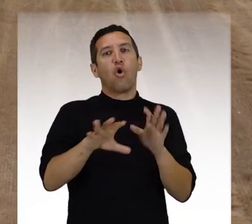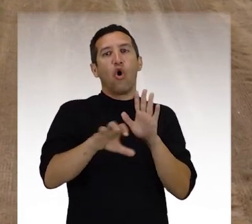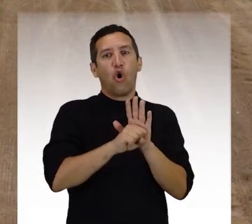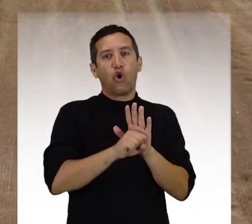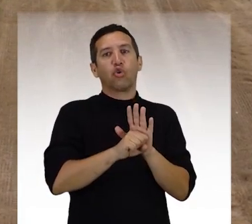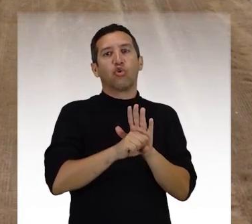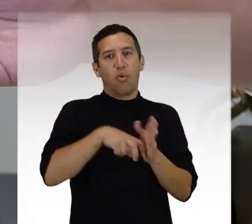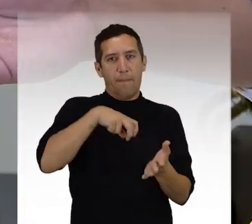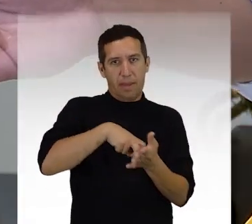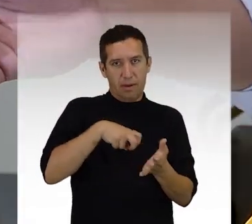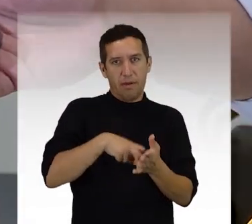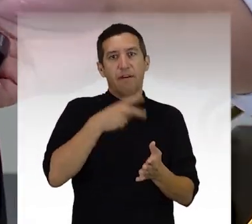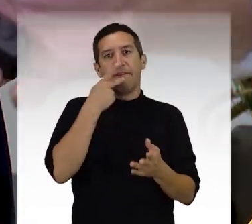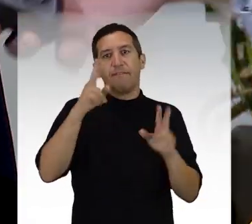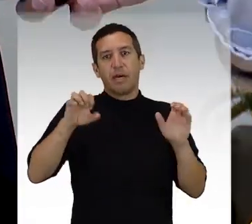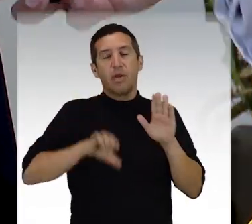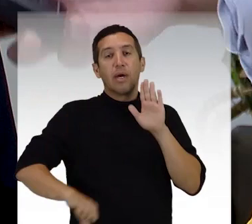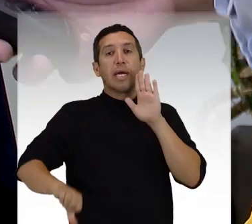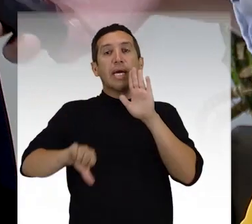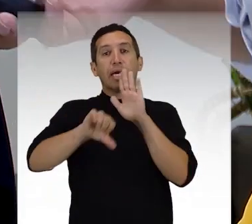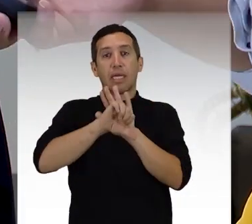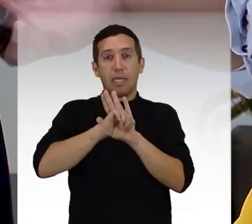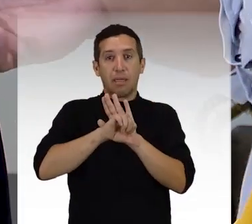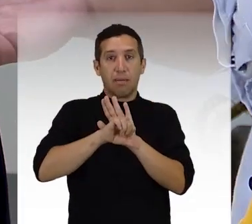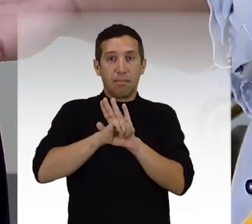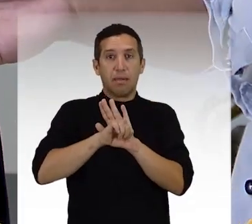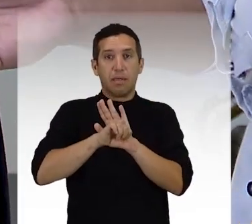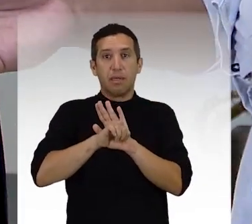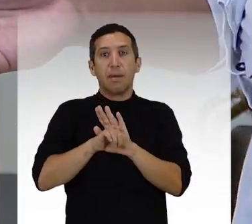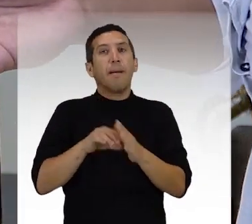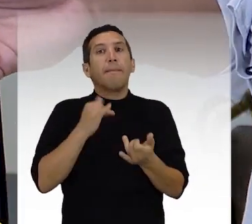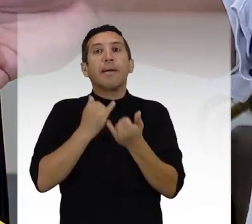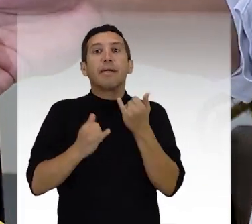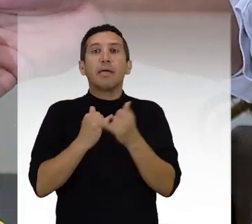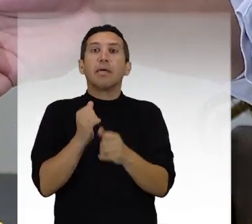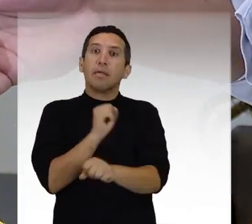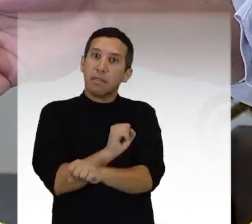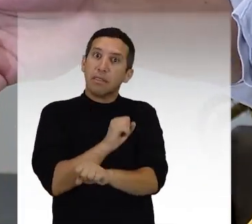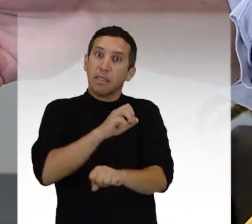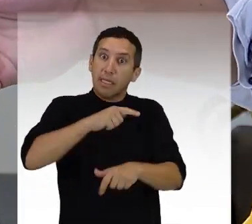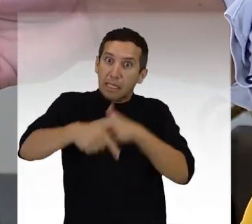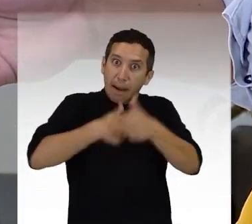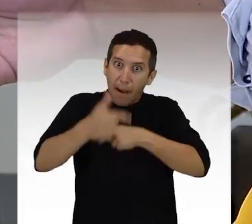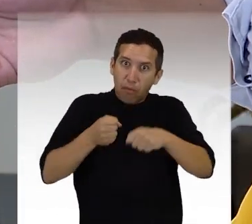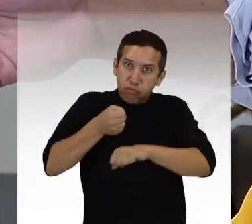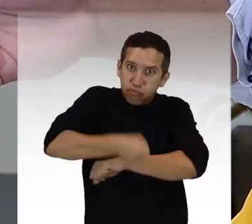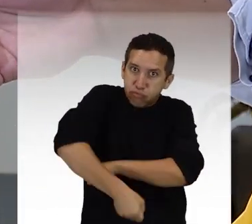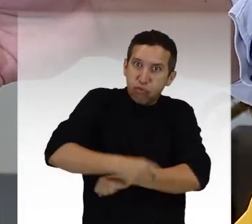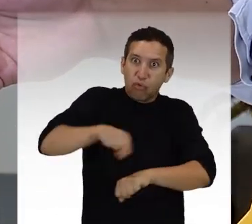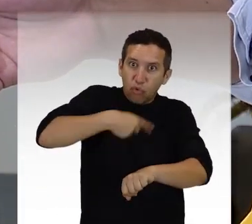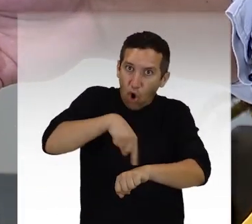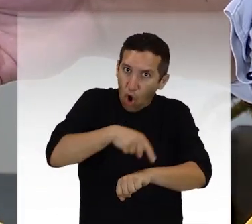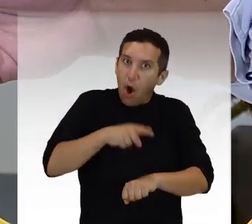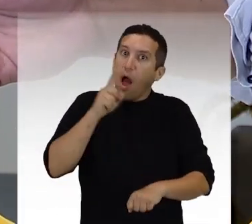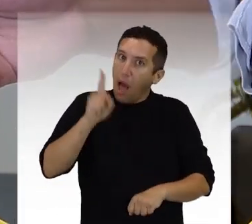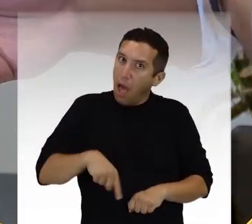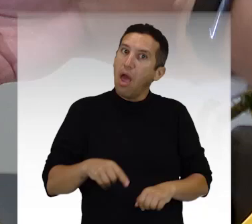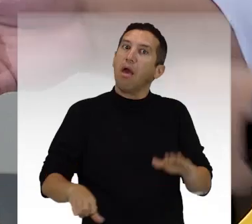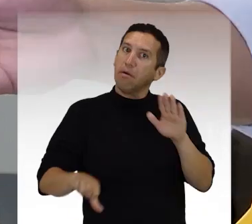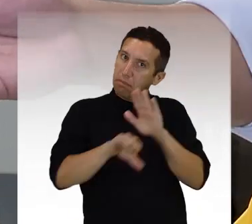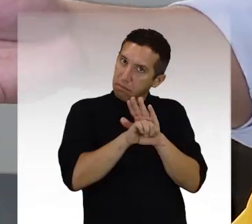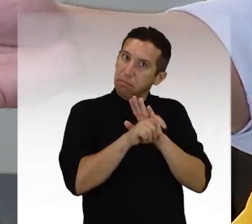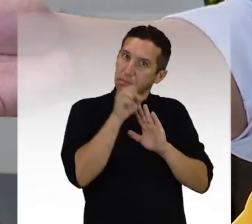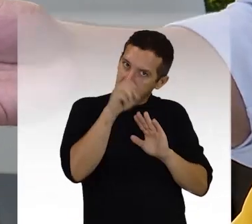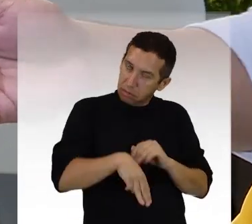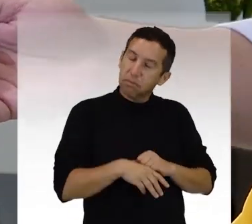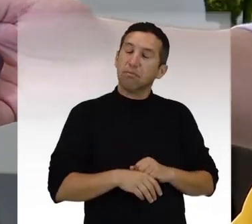O artigo 149 do nosso Código Penal, ele elenca entre as elementares do crime de redução à condição análoga de